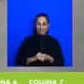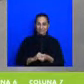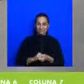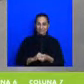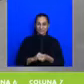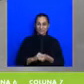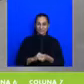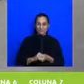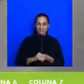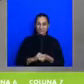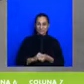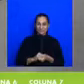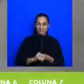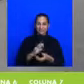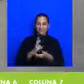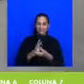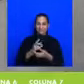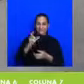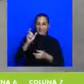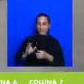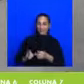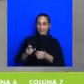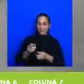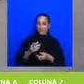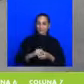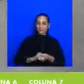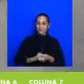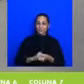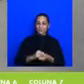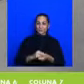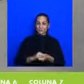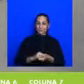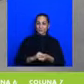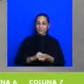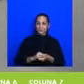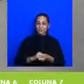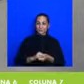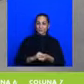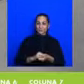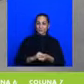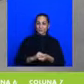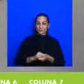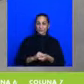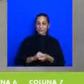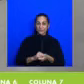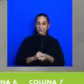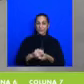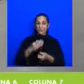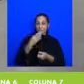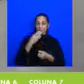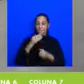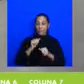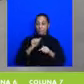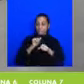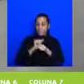Bola, vamos agora ao sorteio da quarta coluna. Vou pedir, Marian, que você espere um pouquinho mais para se aproximar do